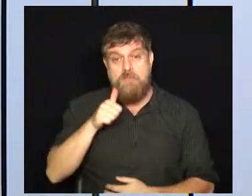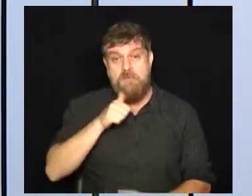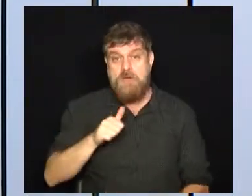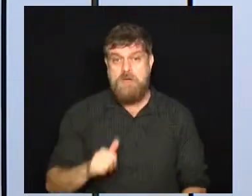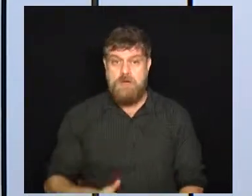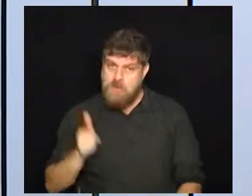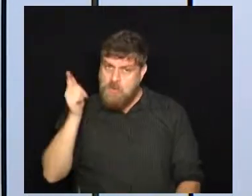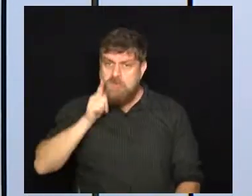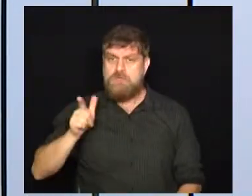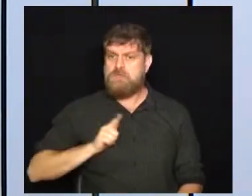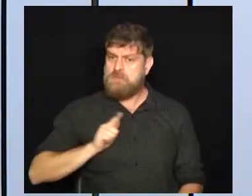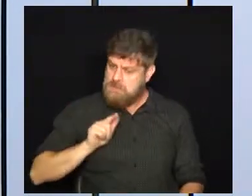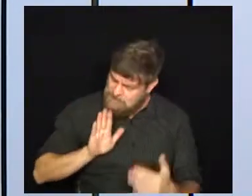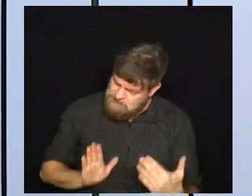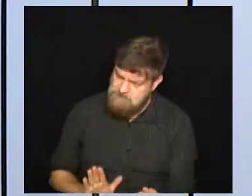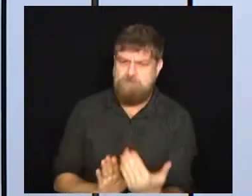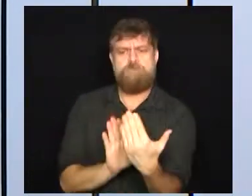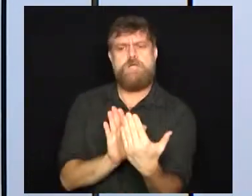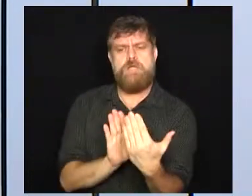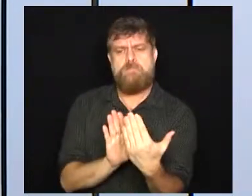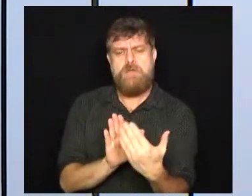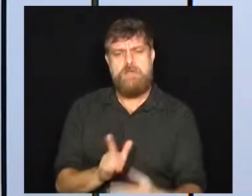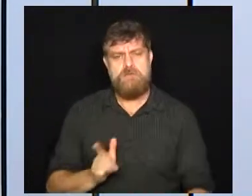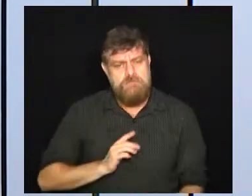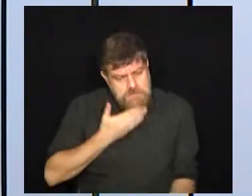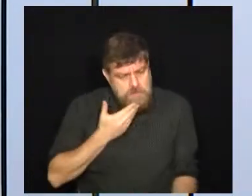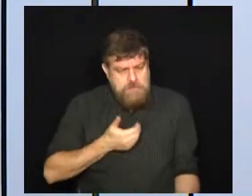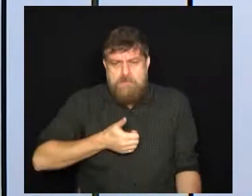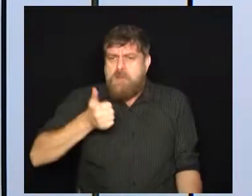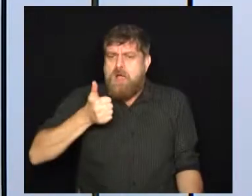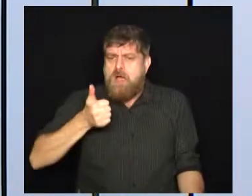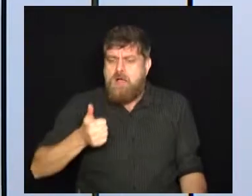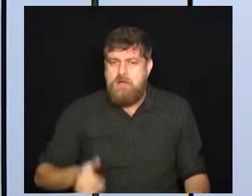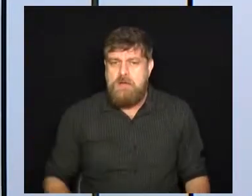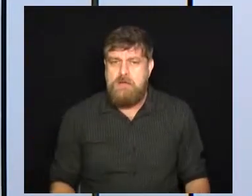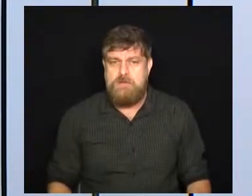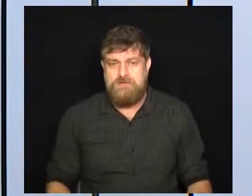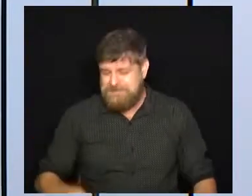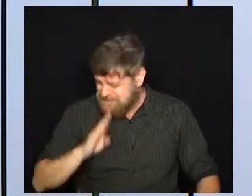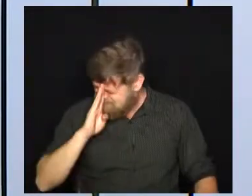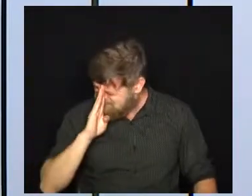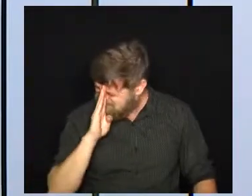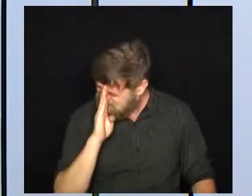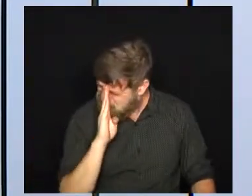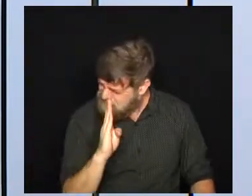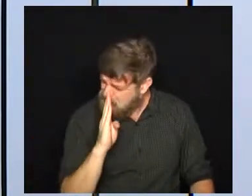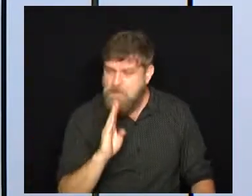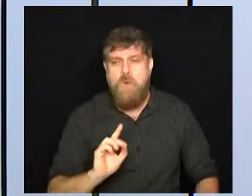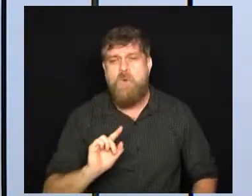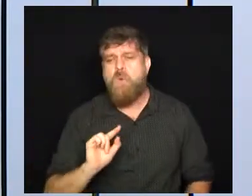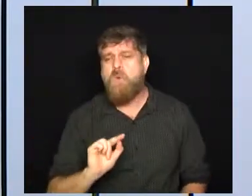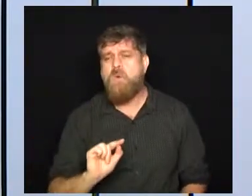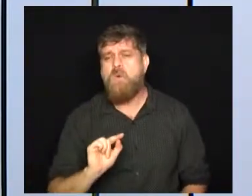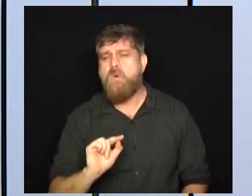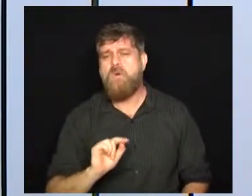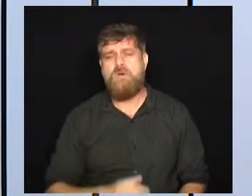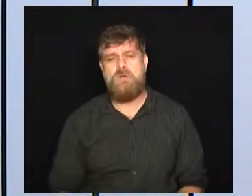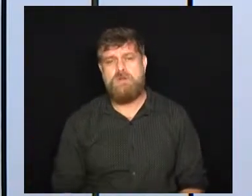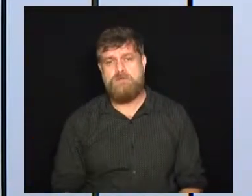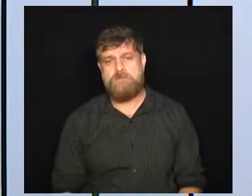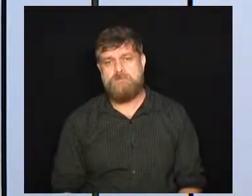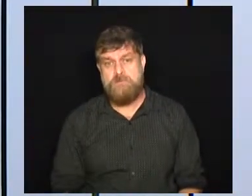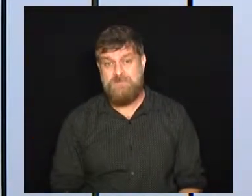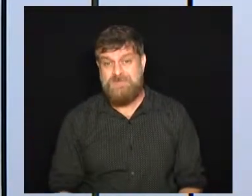uma condição de enfrentamento melhor e, principalmente, quando